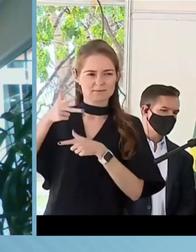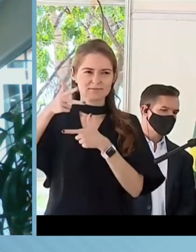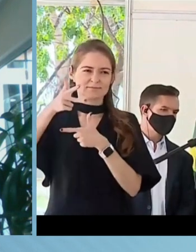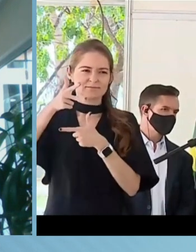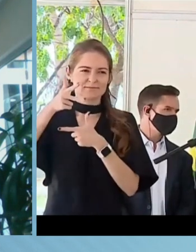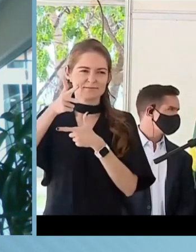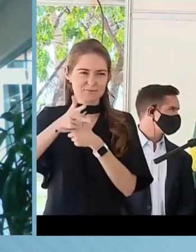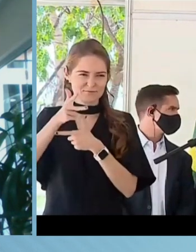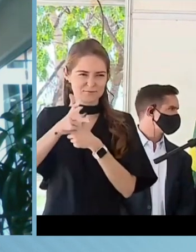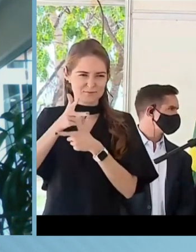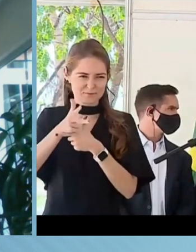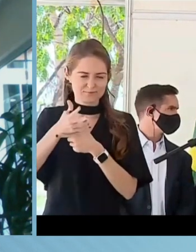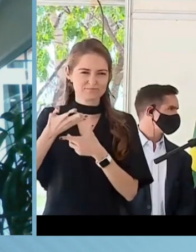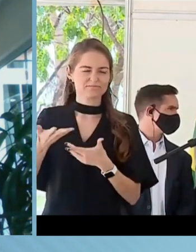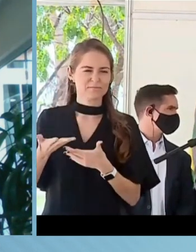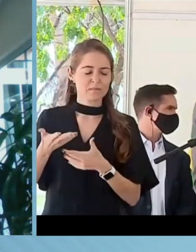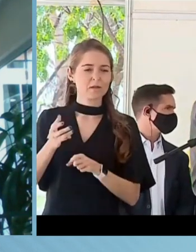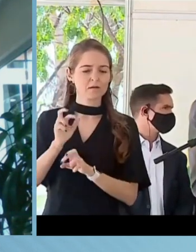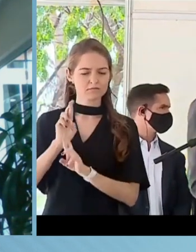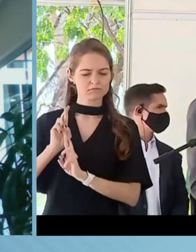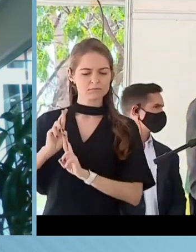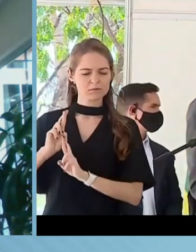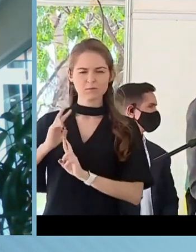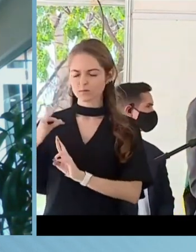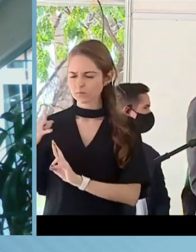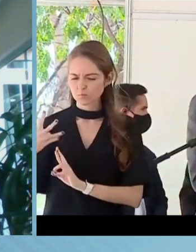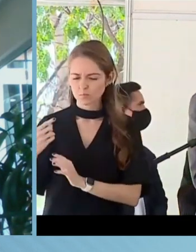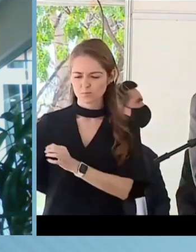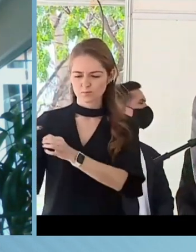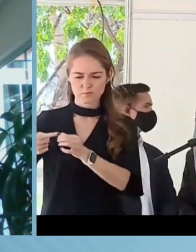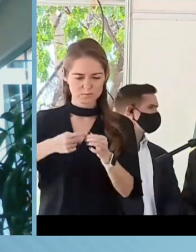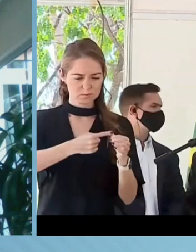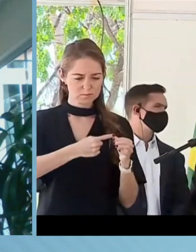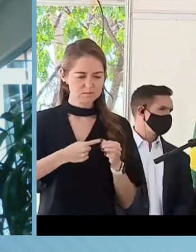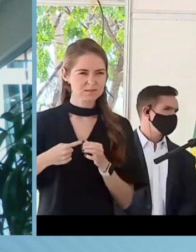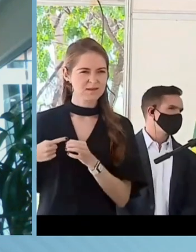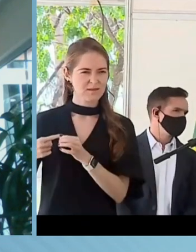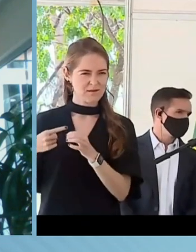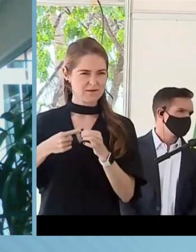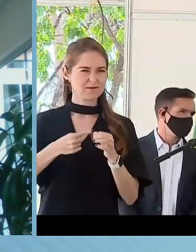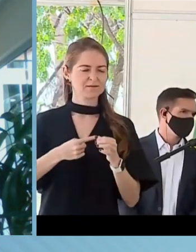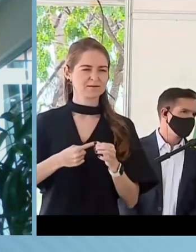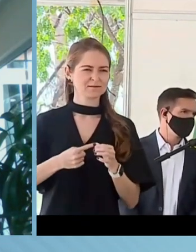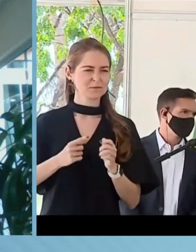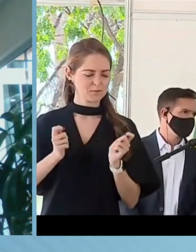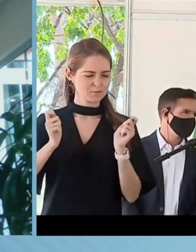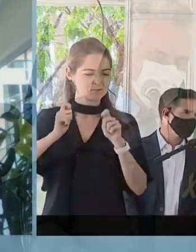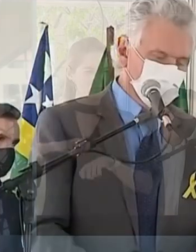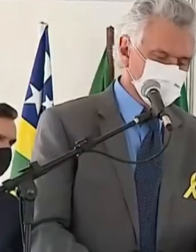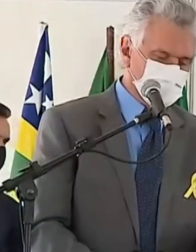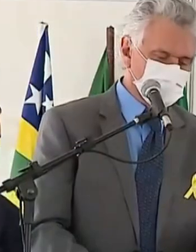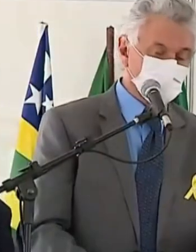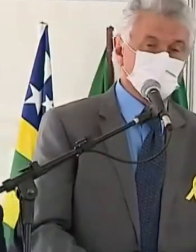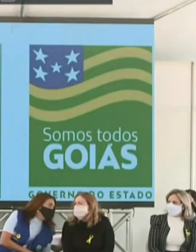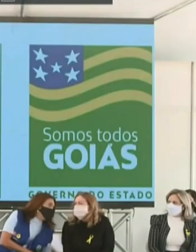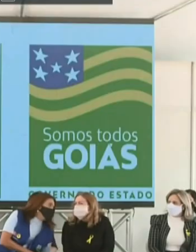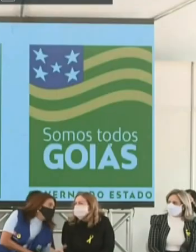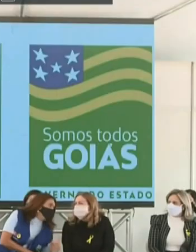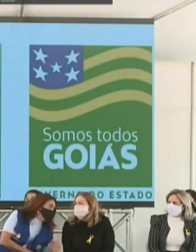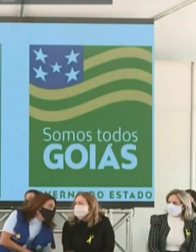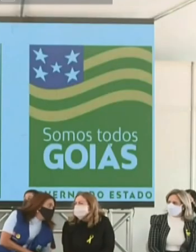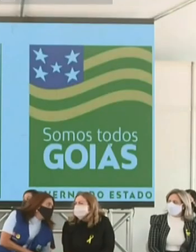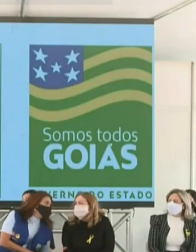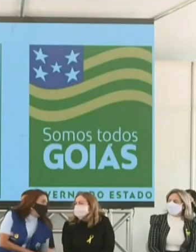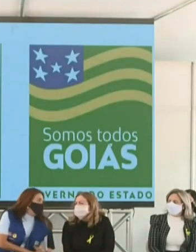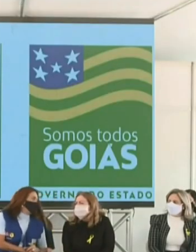desses kits e distribuição para os nossos estudantes. Matrícia, como é vai ser a entrega? Como é vai funcionar? Os pais precisam ir